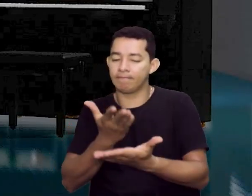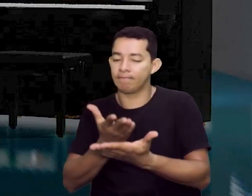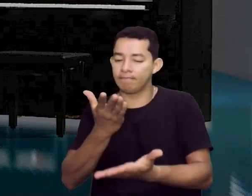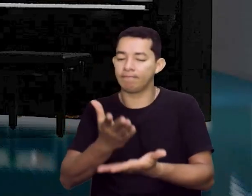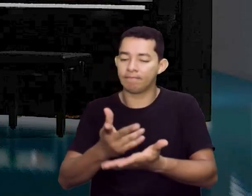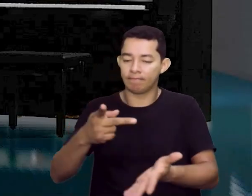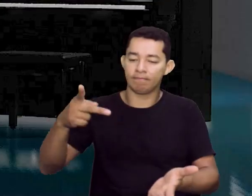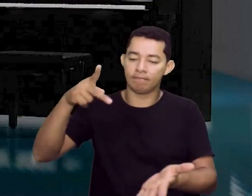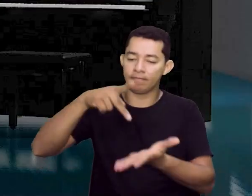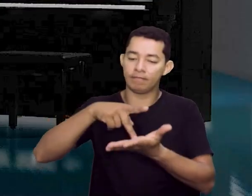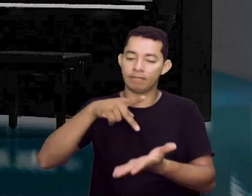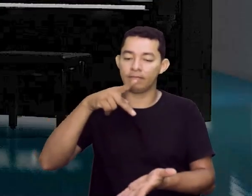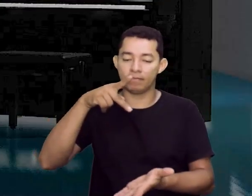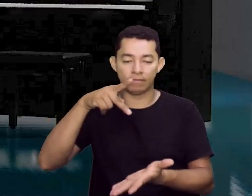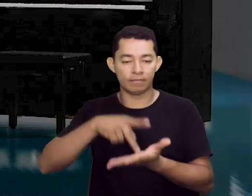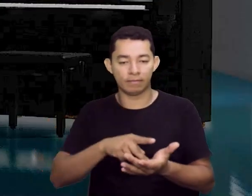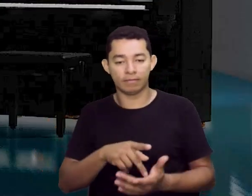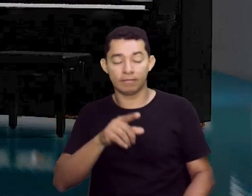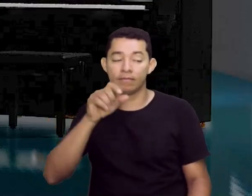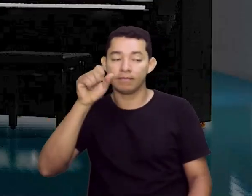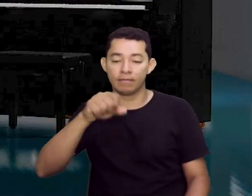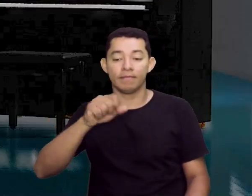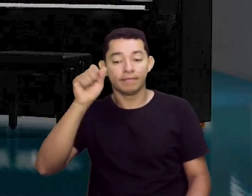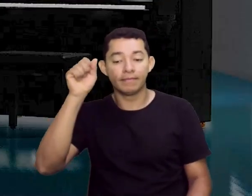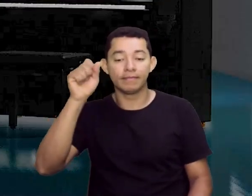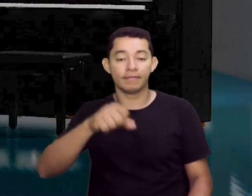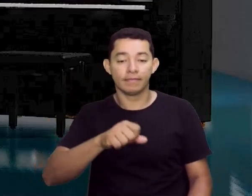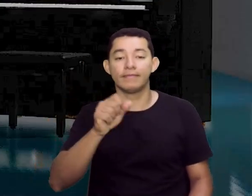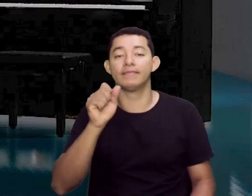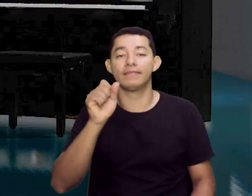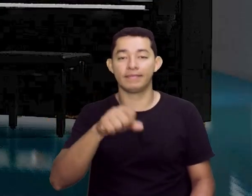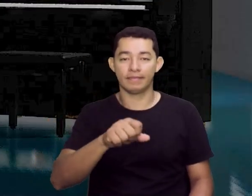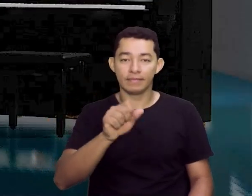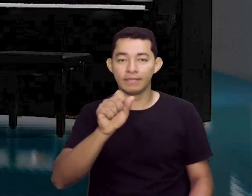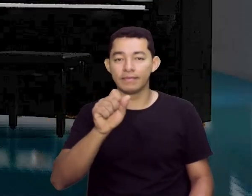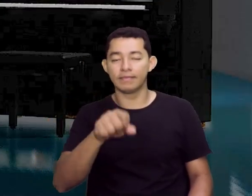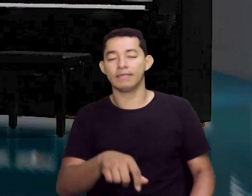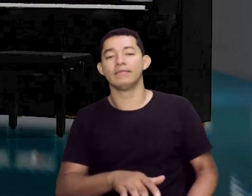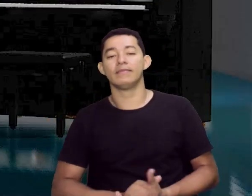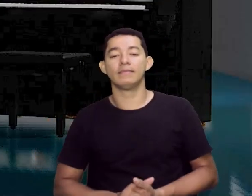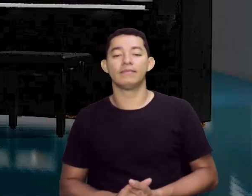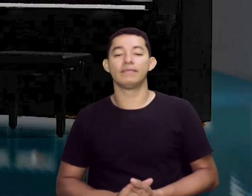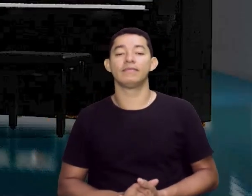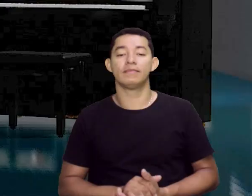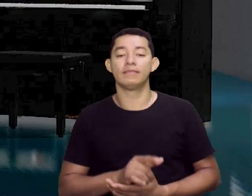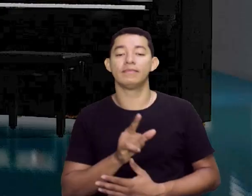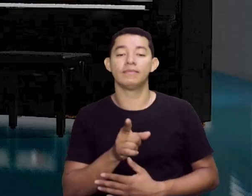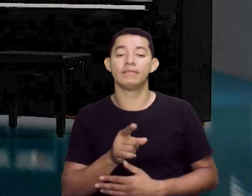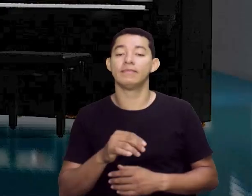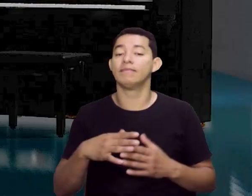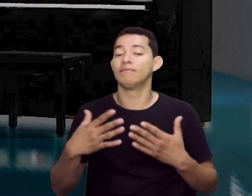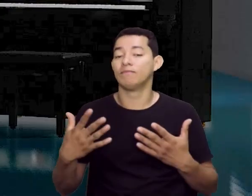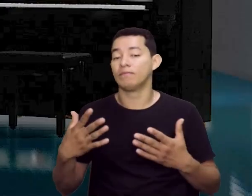sério. Sim, sim, sim.